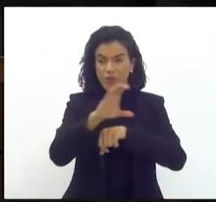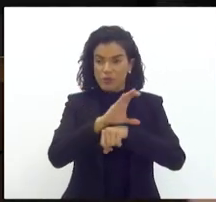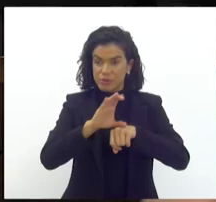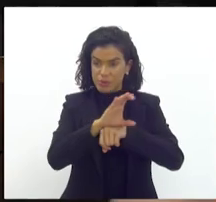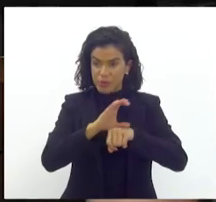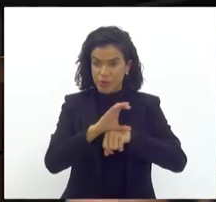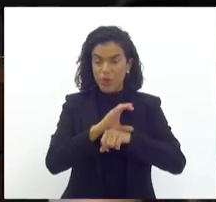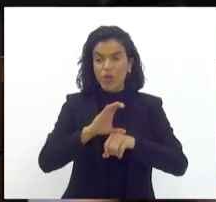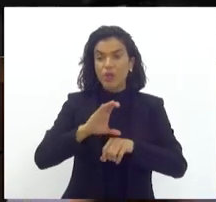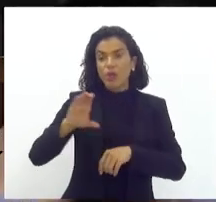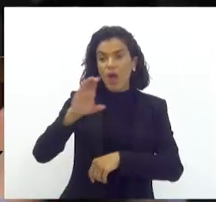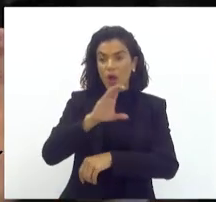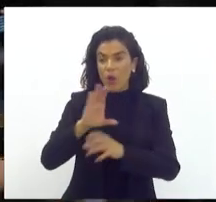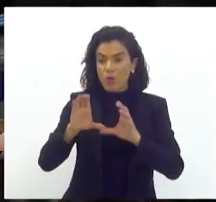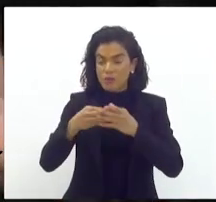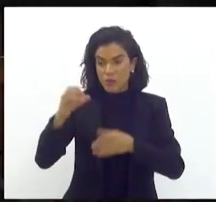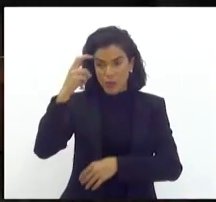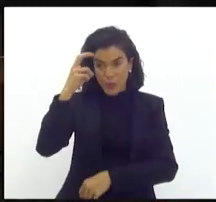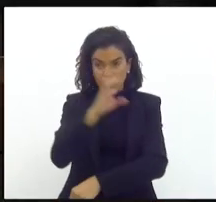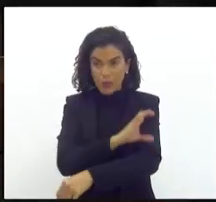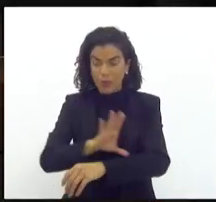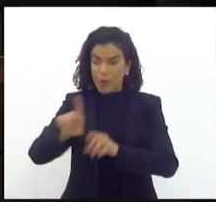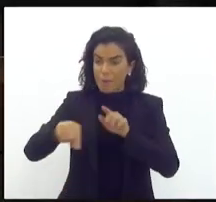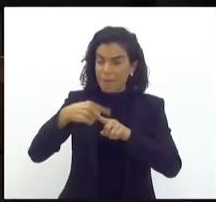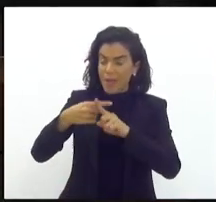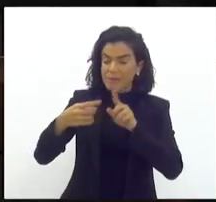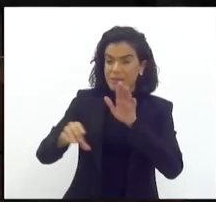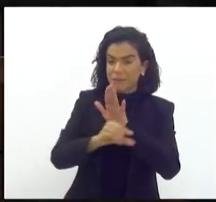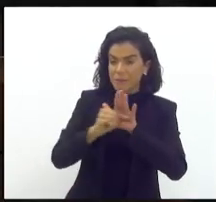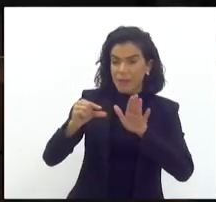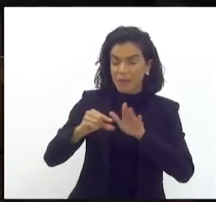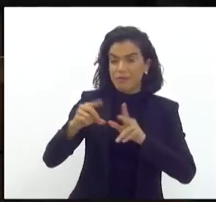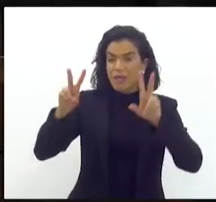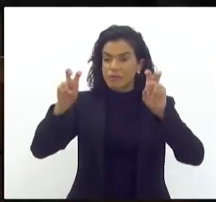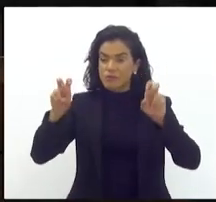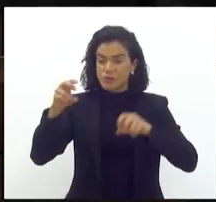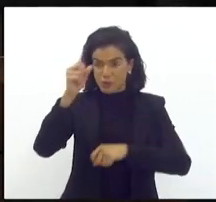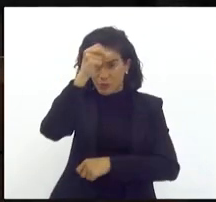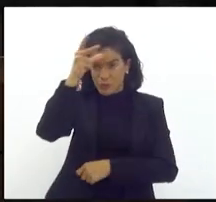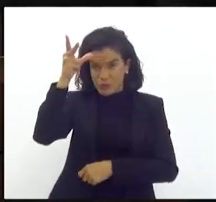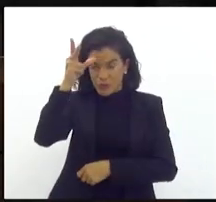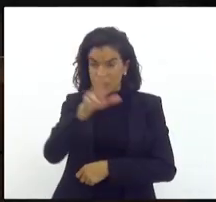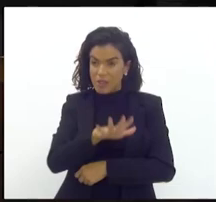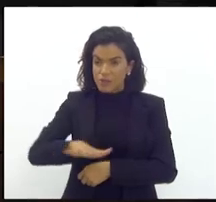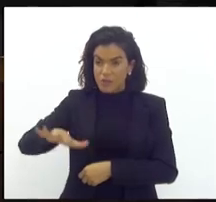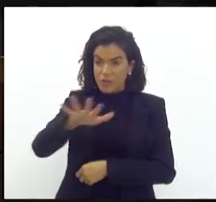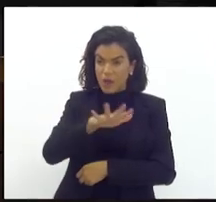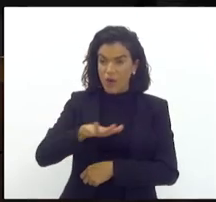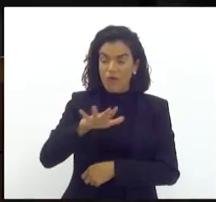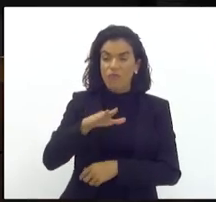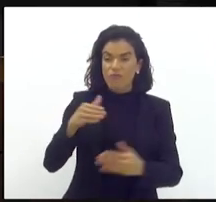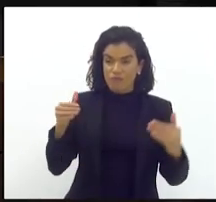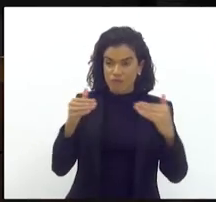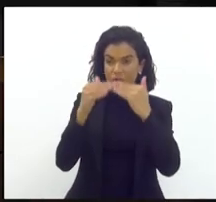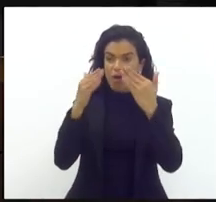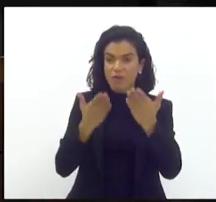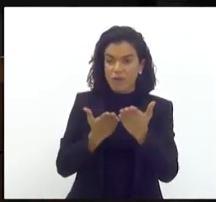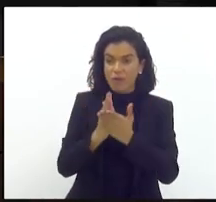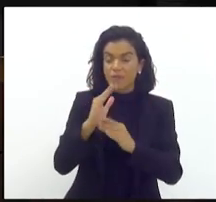de Cultura favorável com emendas e de assuntos municipais de desenvolvimento Regional favorável